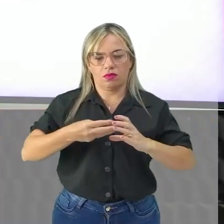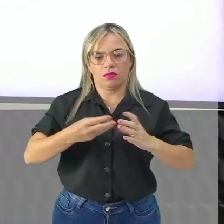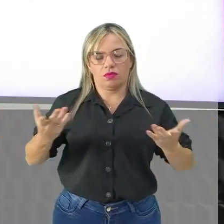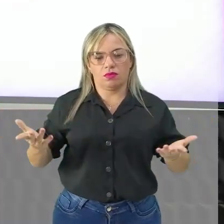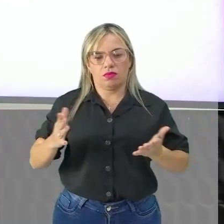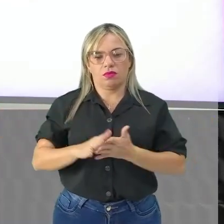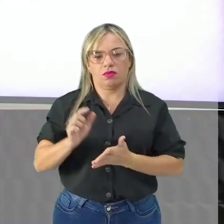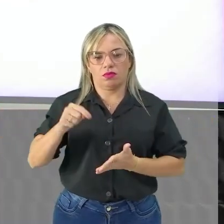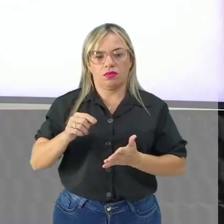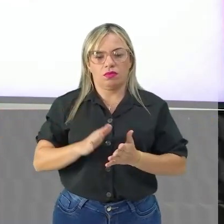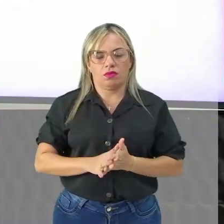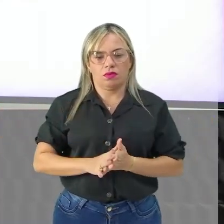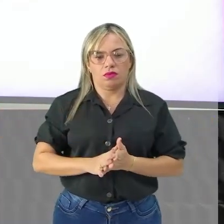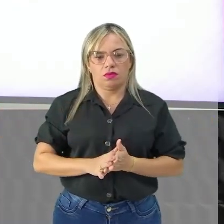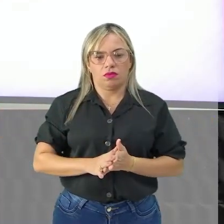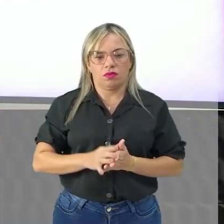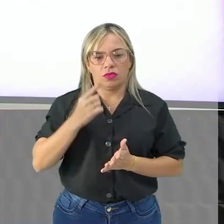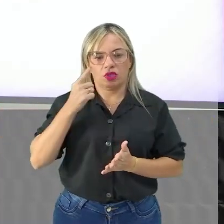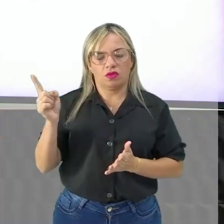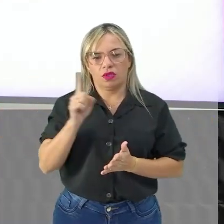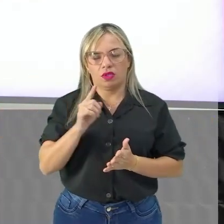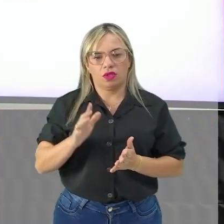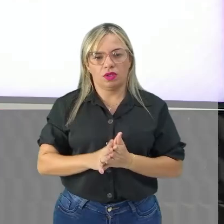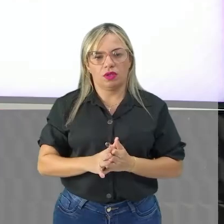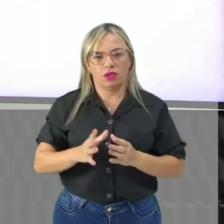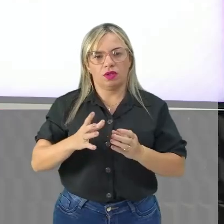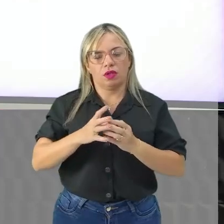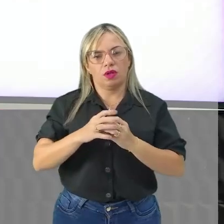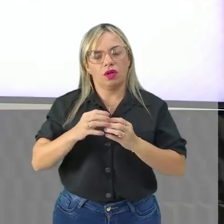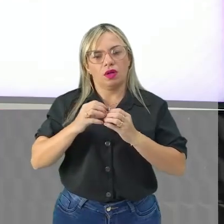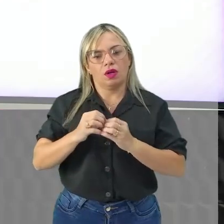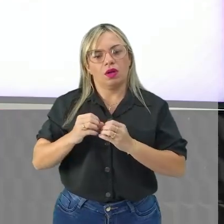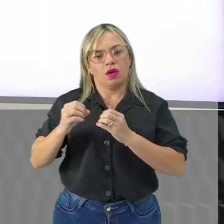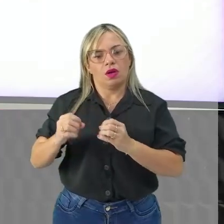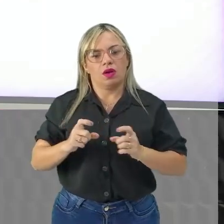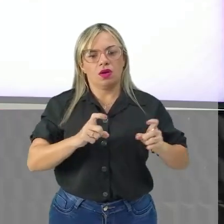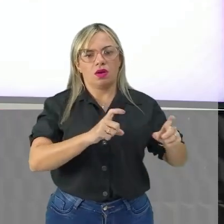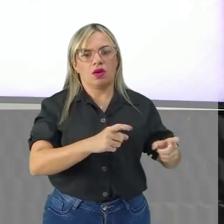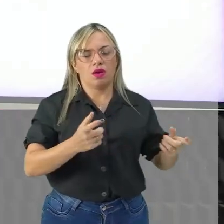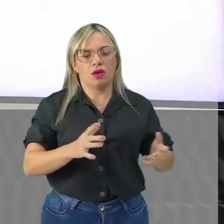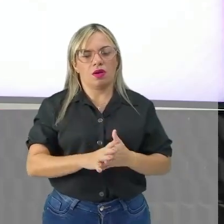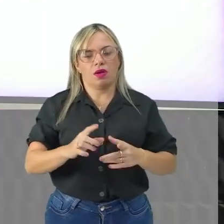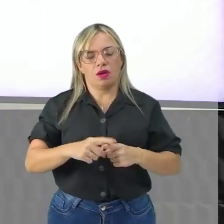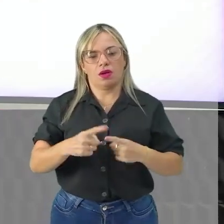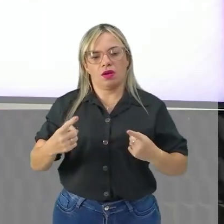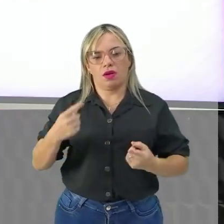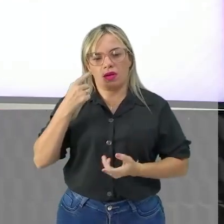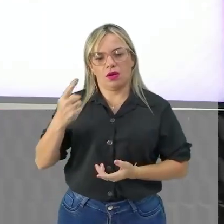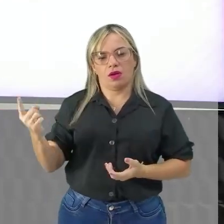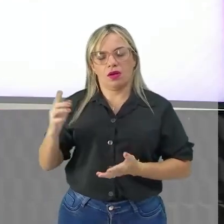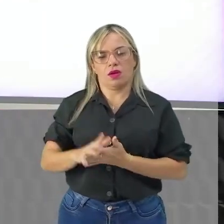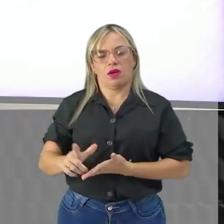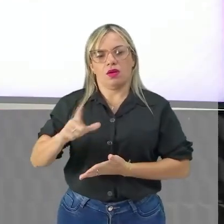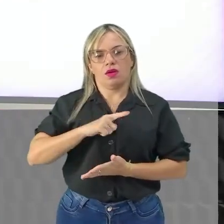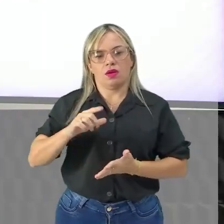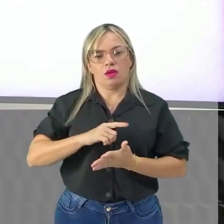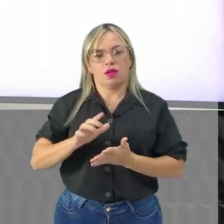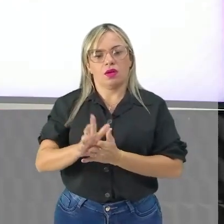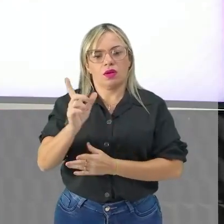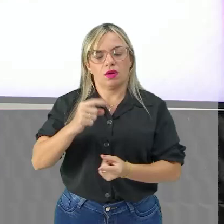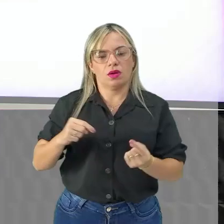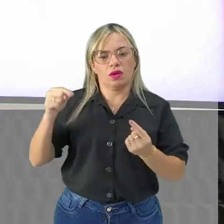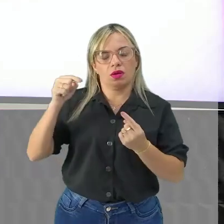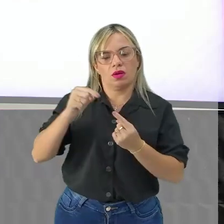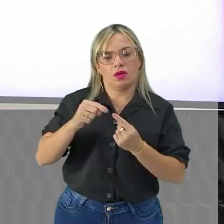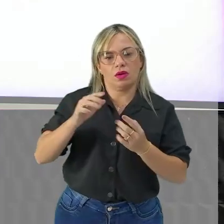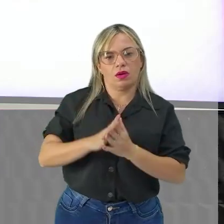vai estar falando de meiose, embora a meiose também seja uma divisão celular e as células se multipliquem. Mas a meiose tem um objetivo, que é